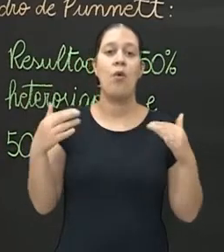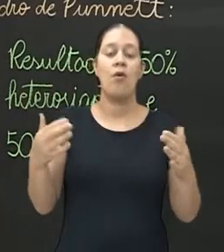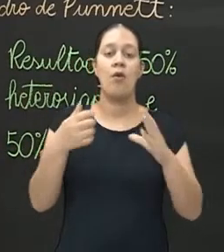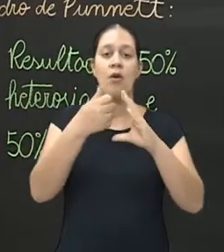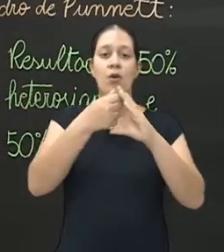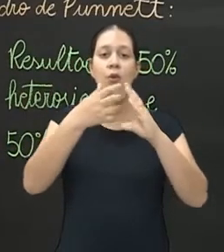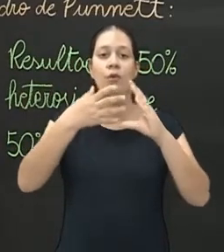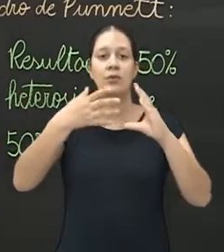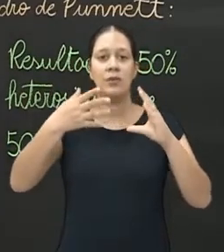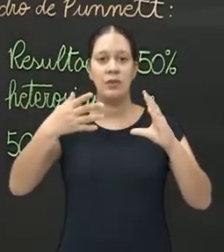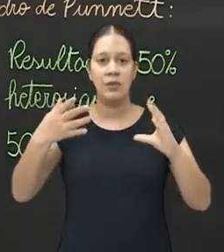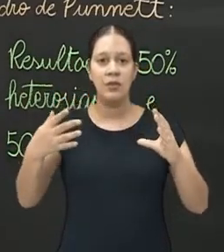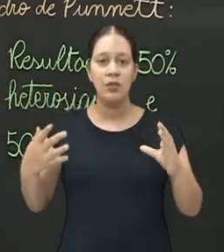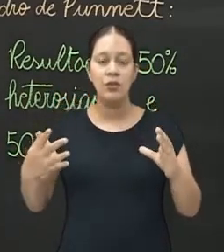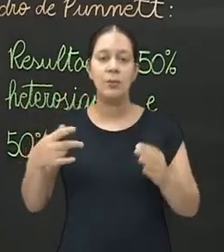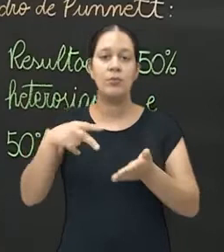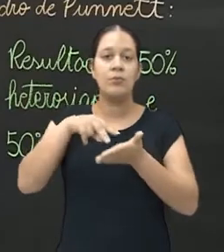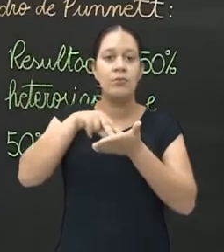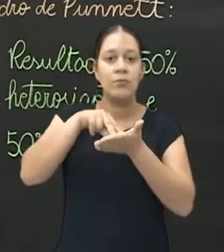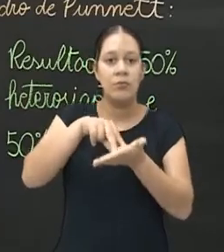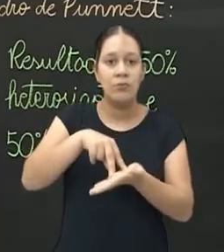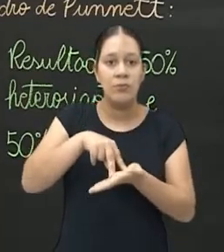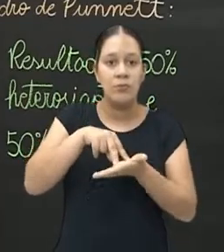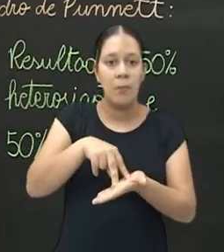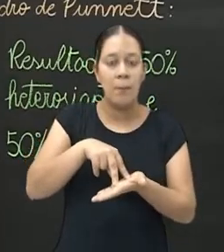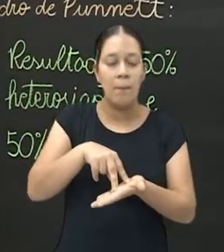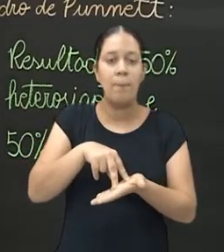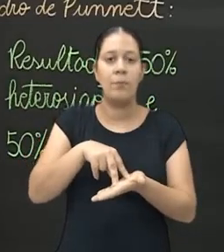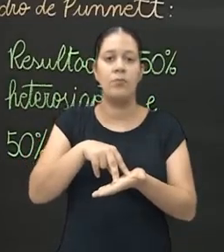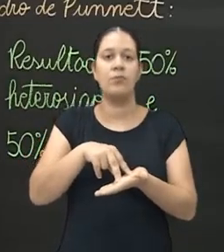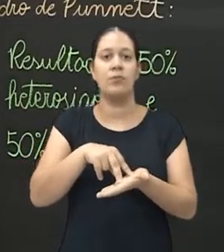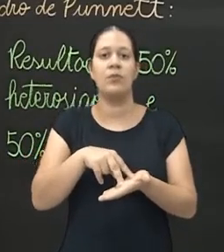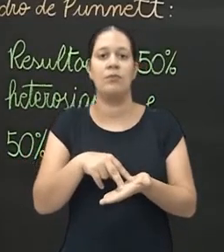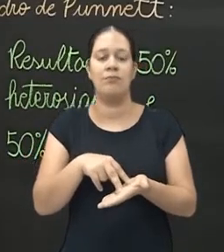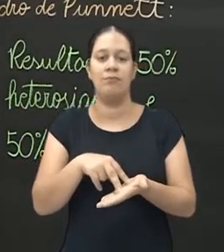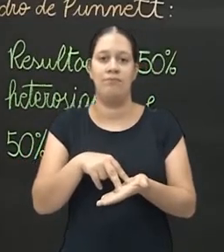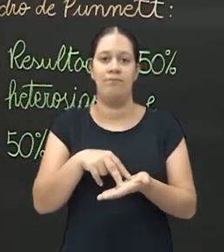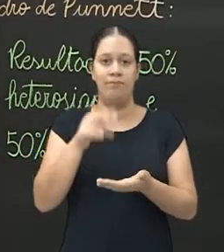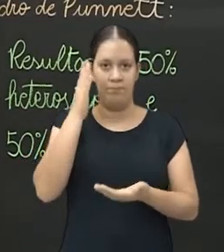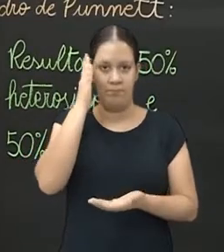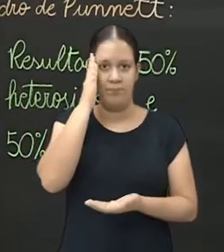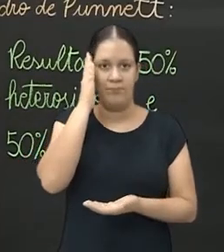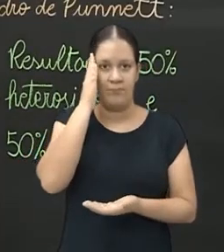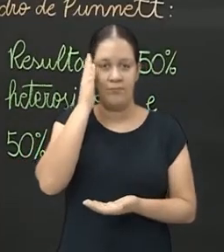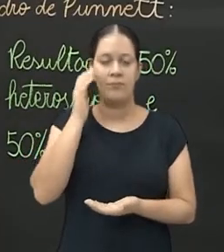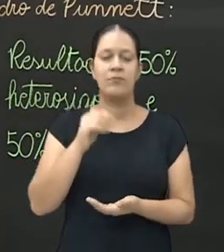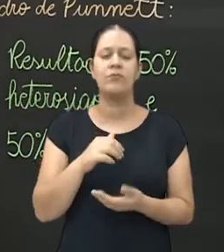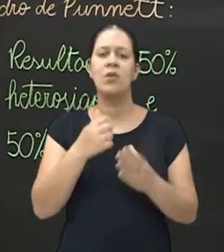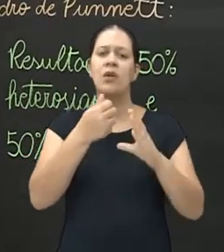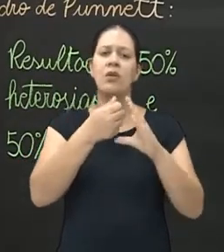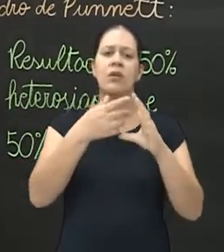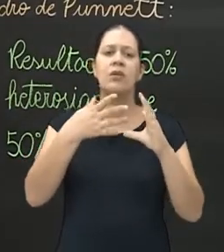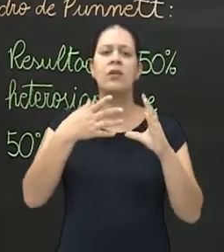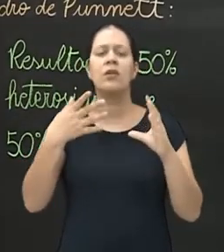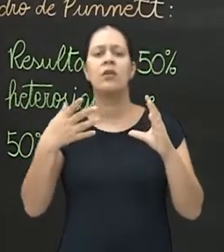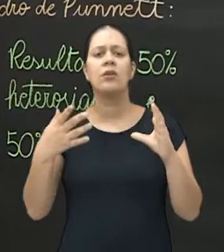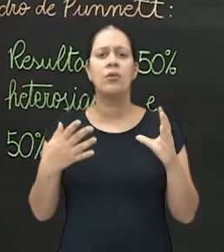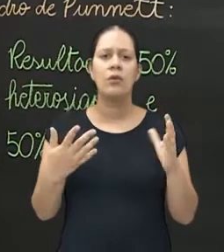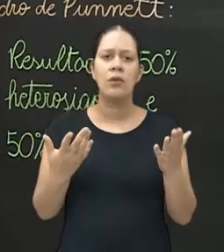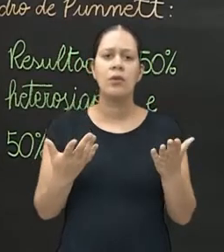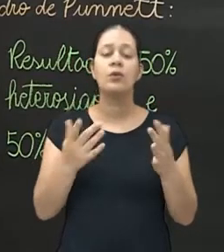vai prevalecer? A característica do Bzão, que é o dominante. Mas característica? Que